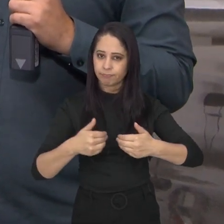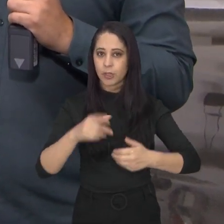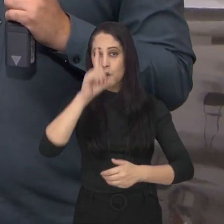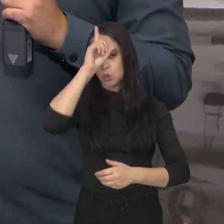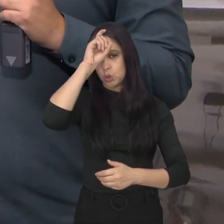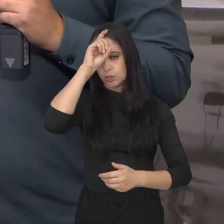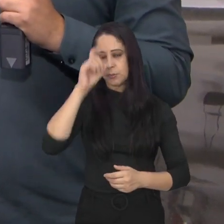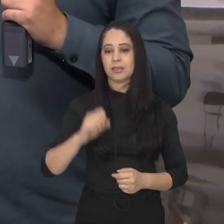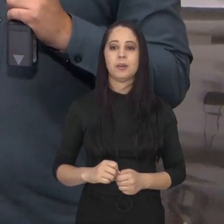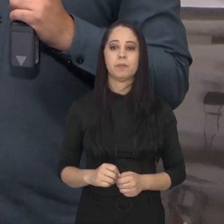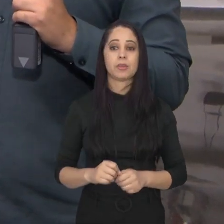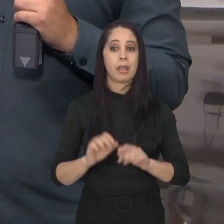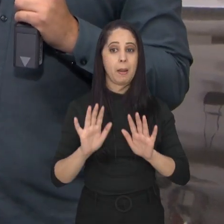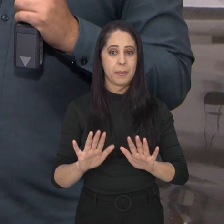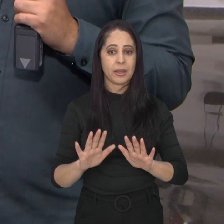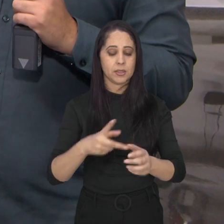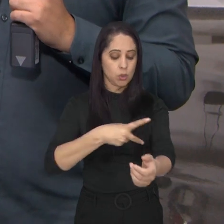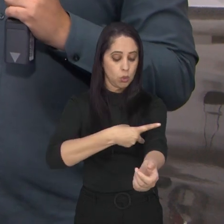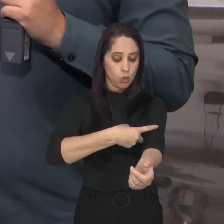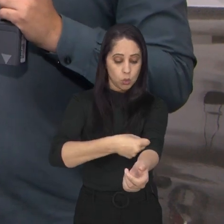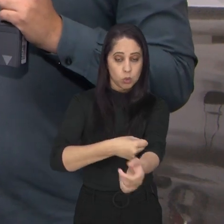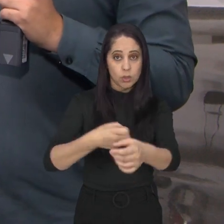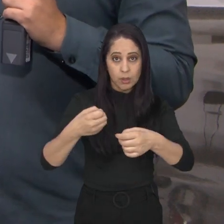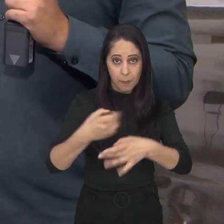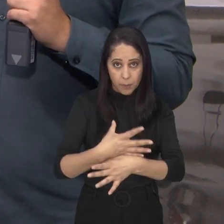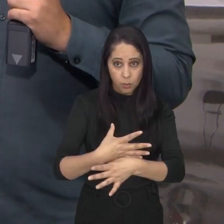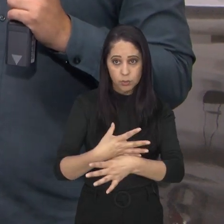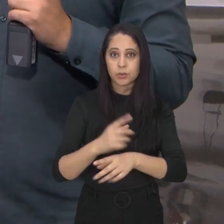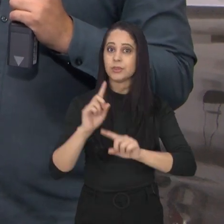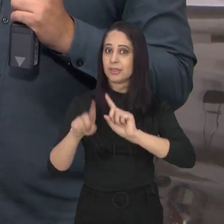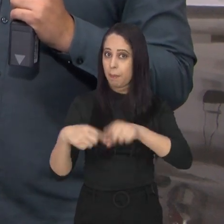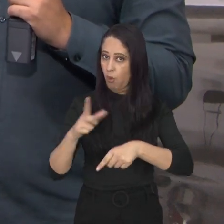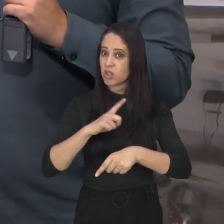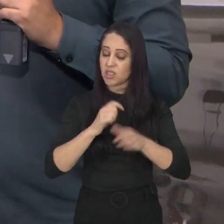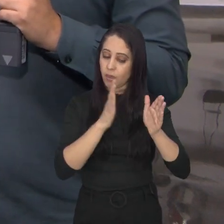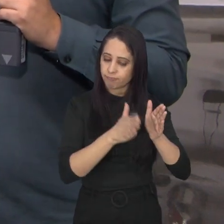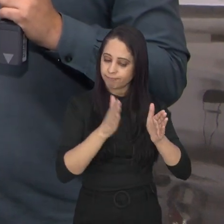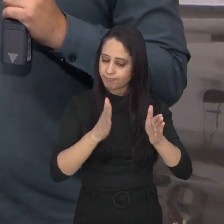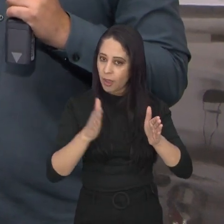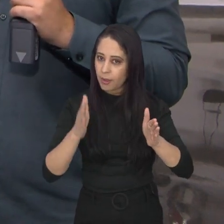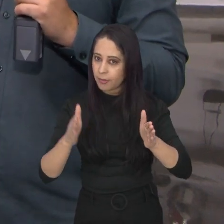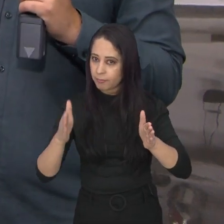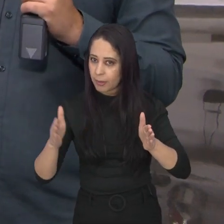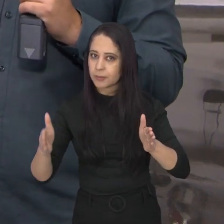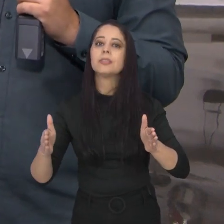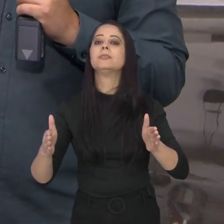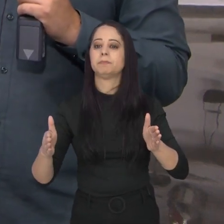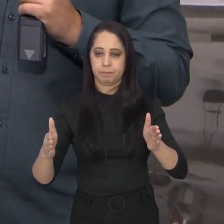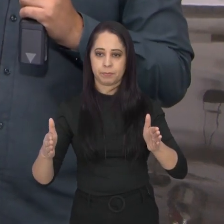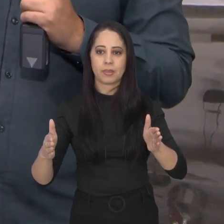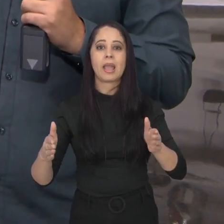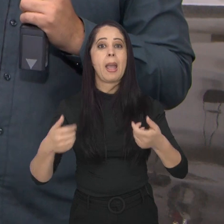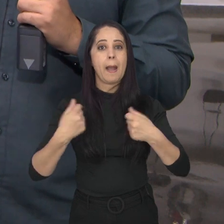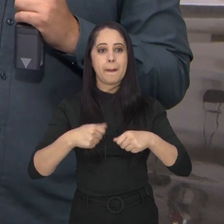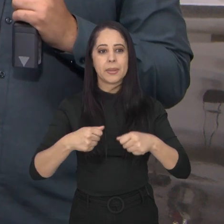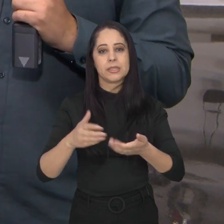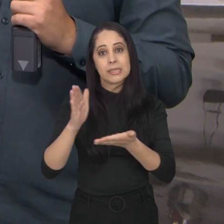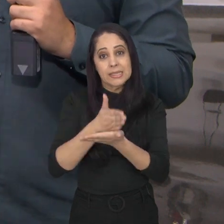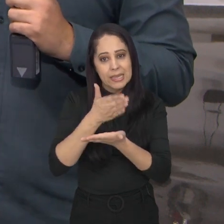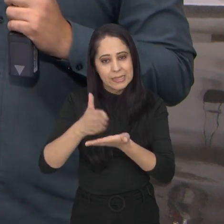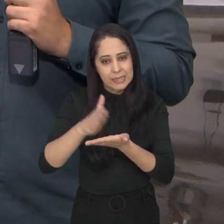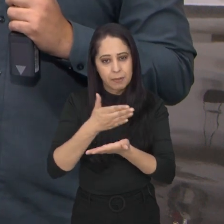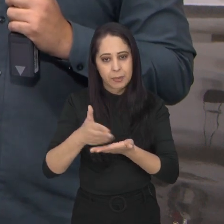momentos onde há perda de sangue, o paciente entra no hospital em estado grave, ele não tem o tempo hábil para aguardar a